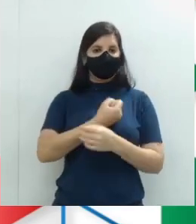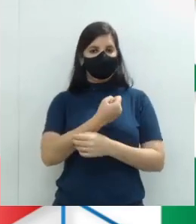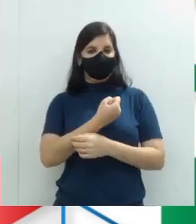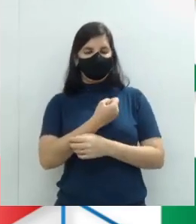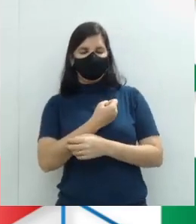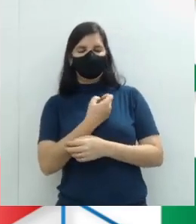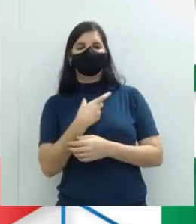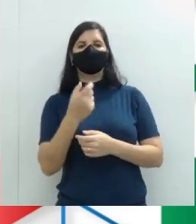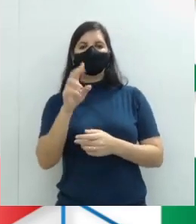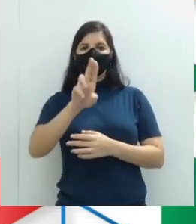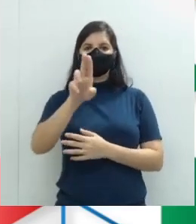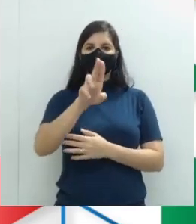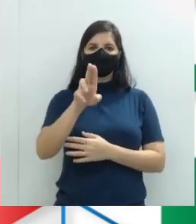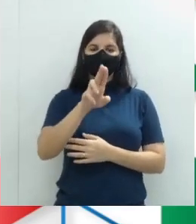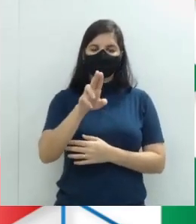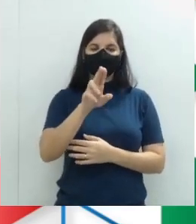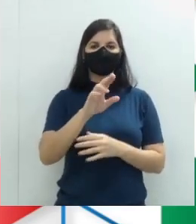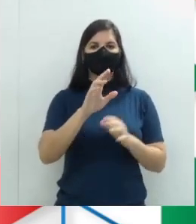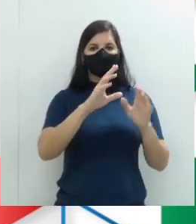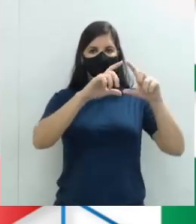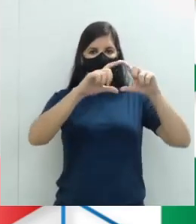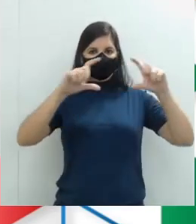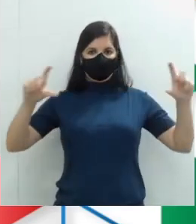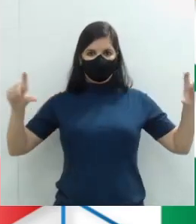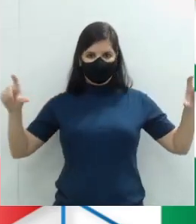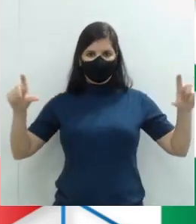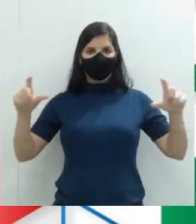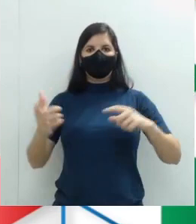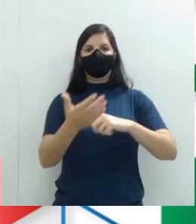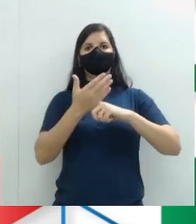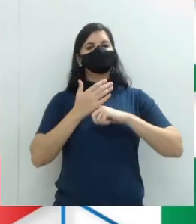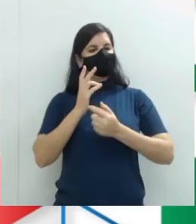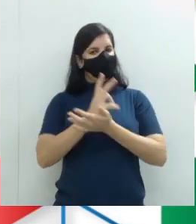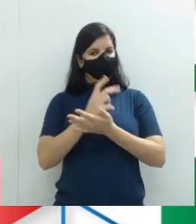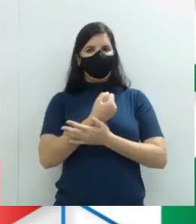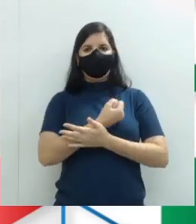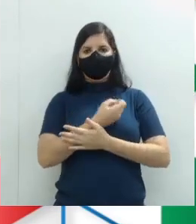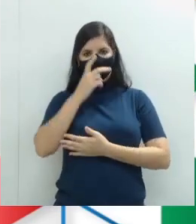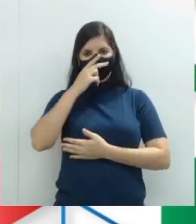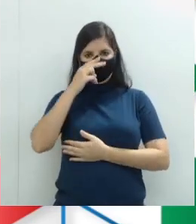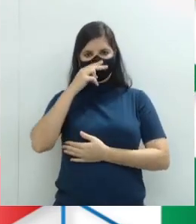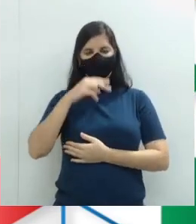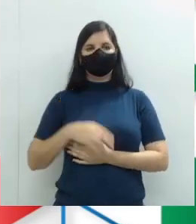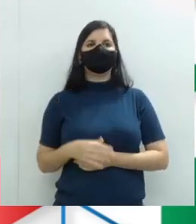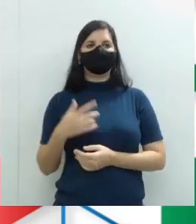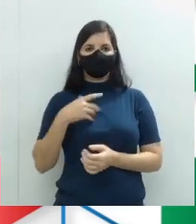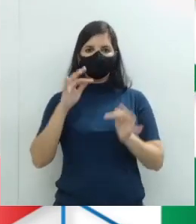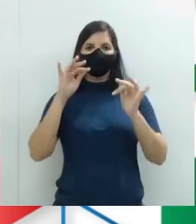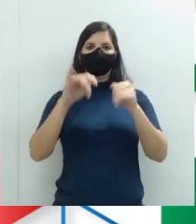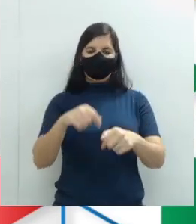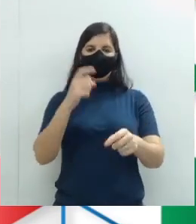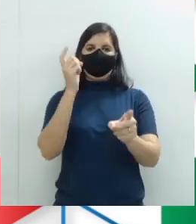sequência, podemos utilizar esse fluxograma. Ele vai dar sempre esses valores, tá? E a gente vai chegar